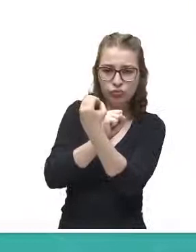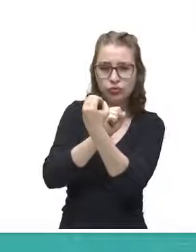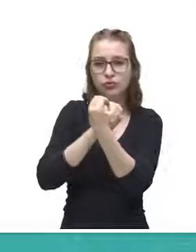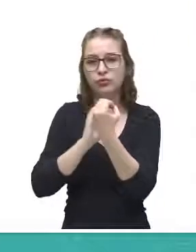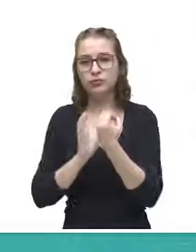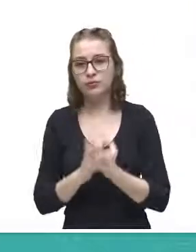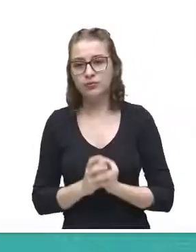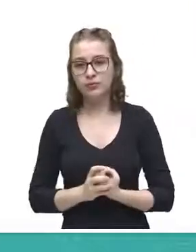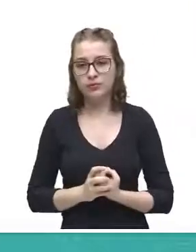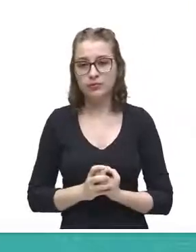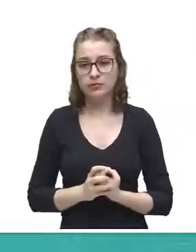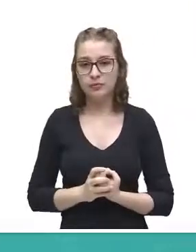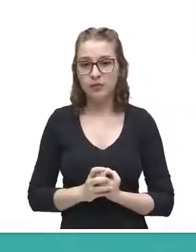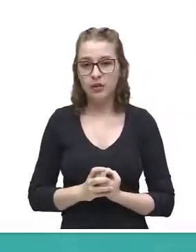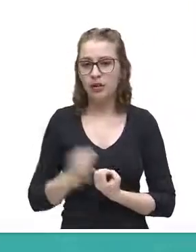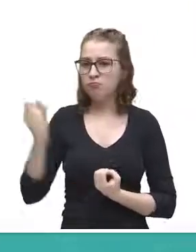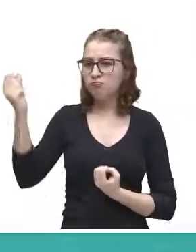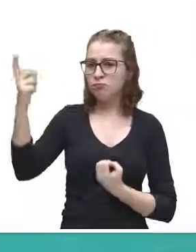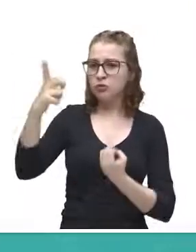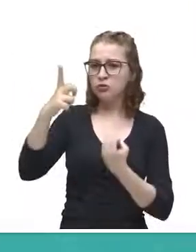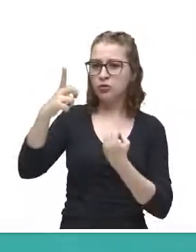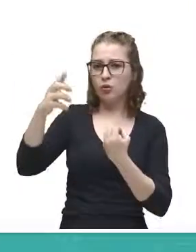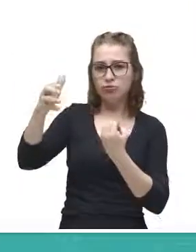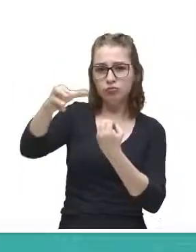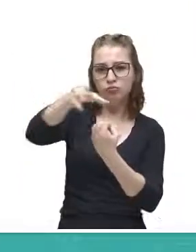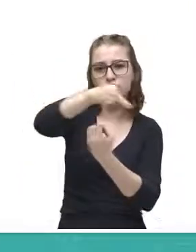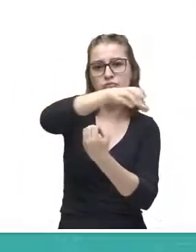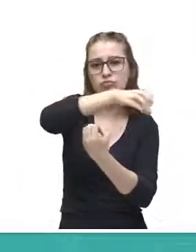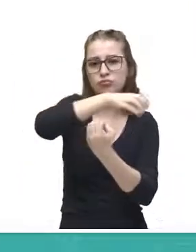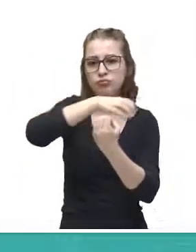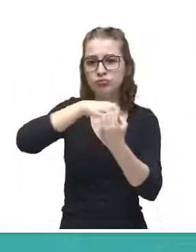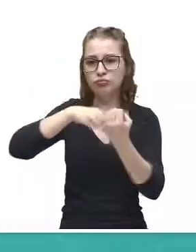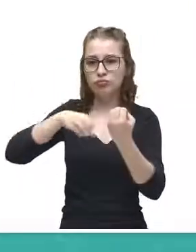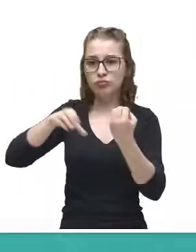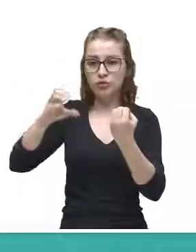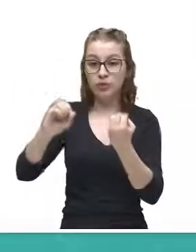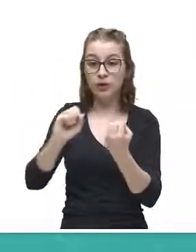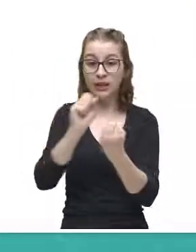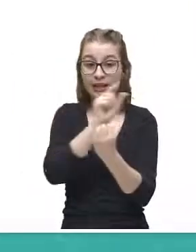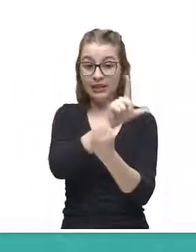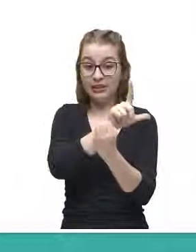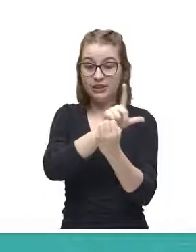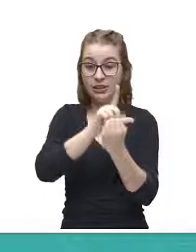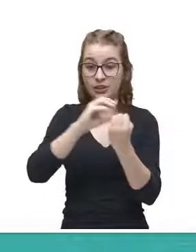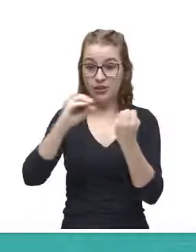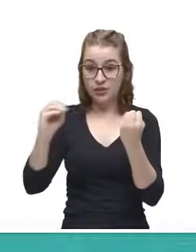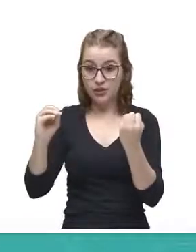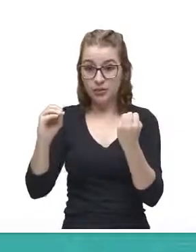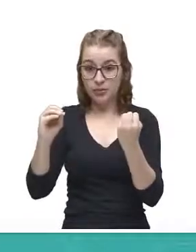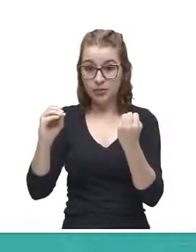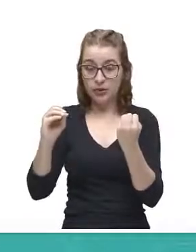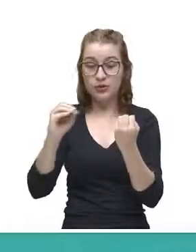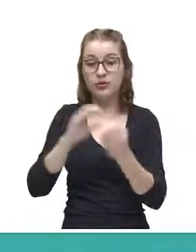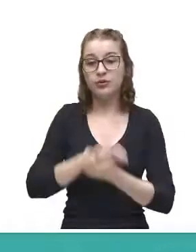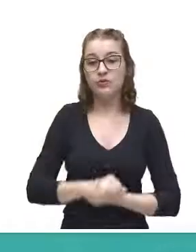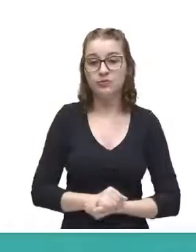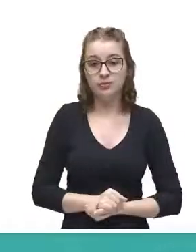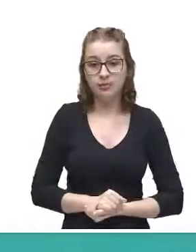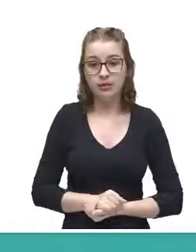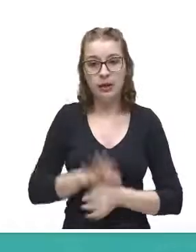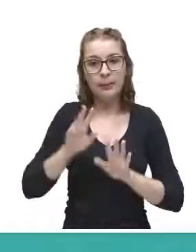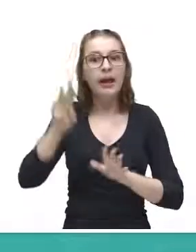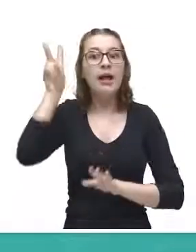aparente do Sol, ele vai ser um movimento que vai se dar de leste para oeste, mas não se esqueçam que o